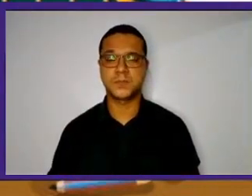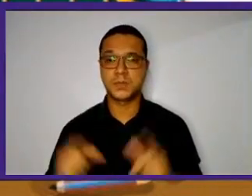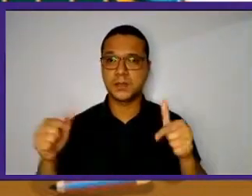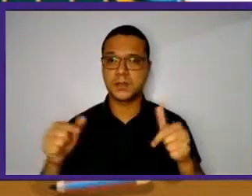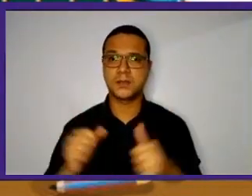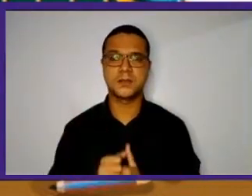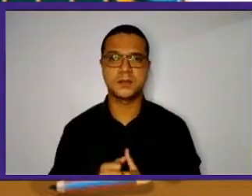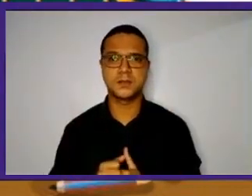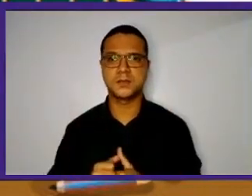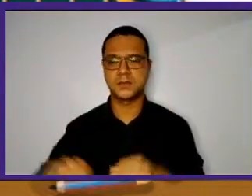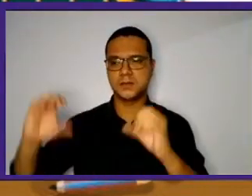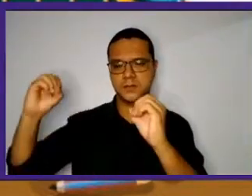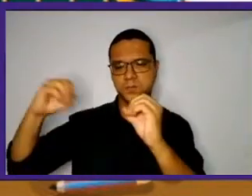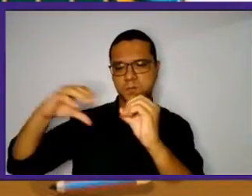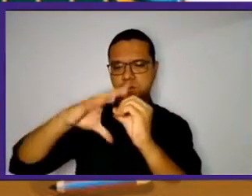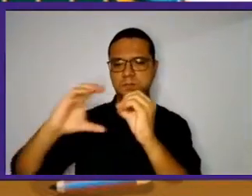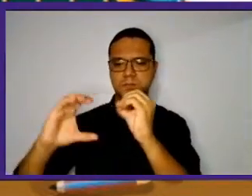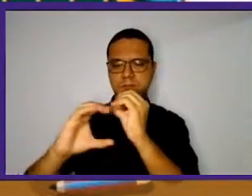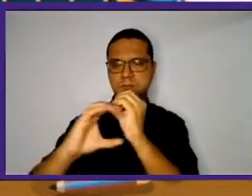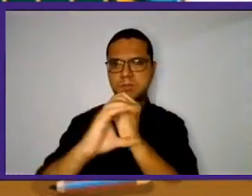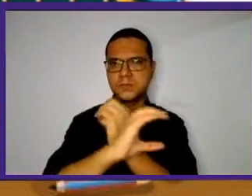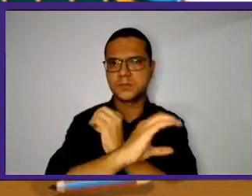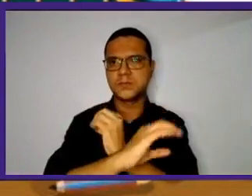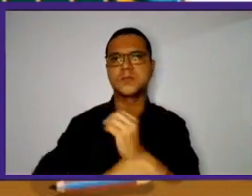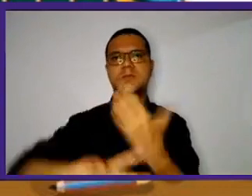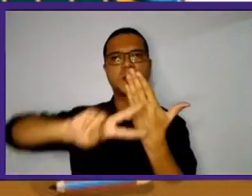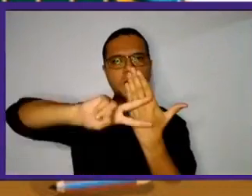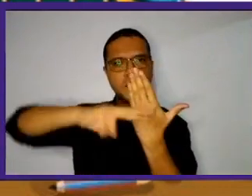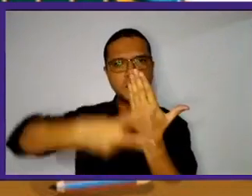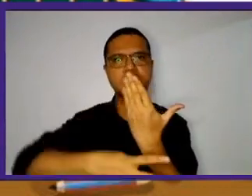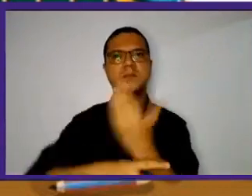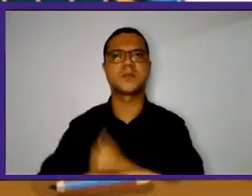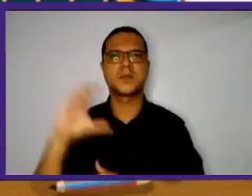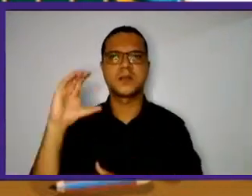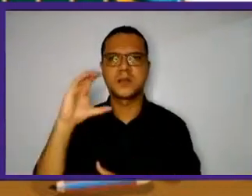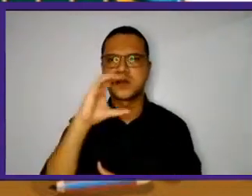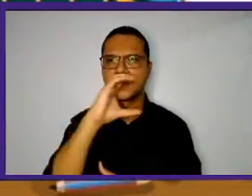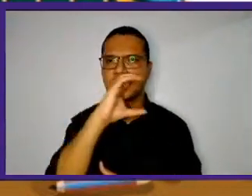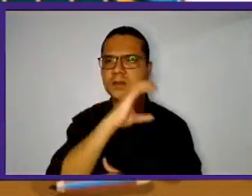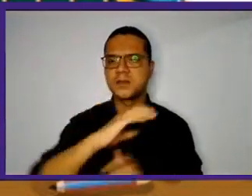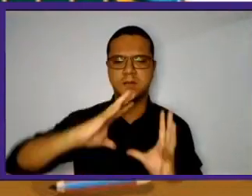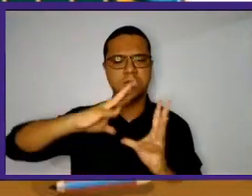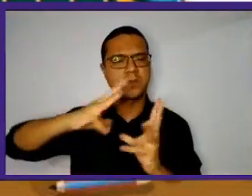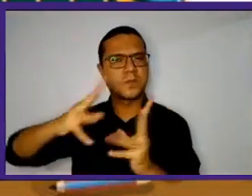E esse efeito estufa causa justamente o aquecimento global.